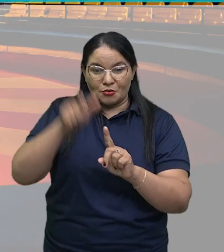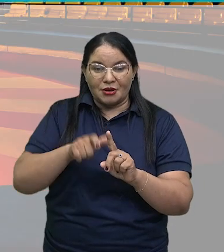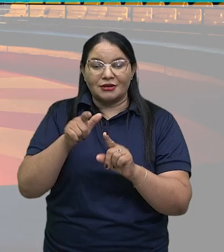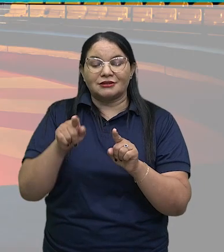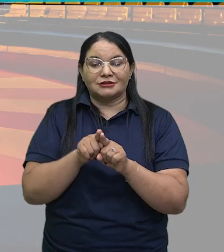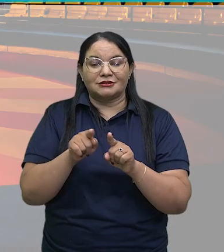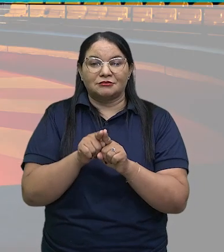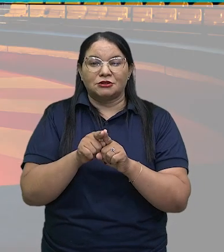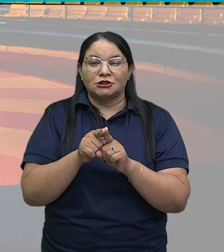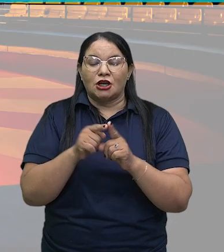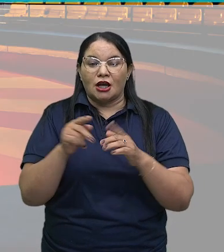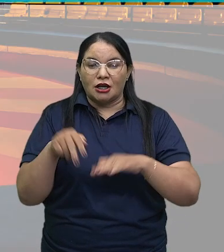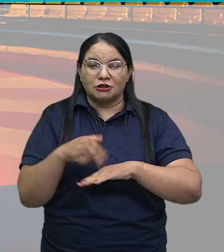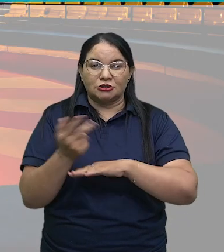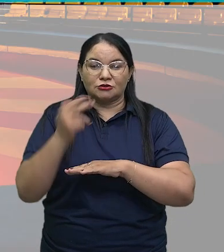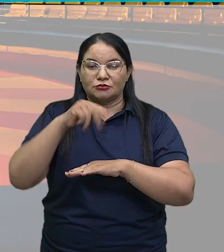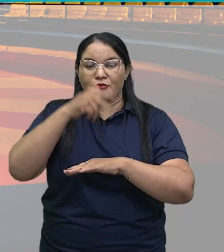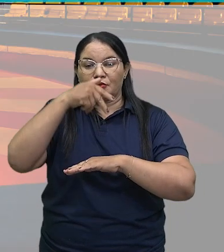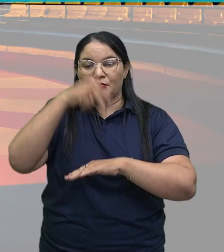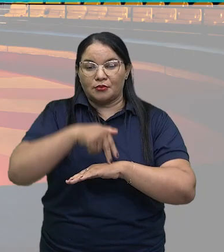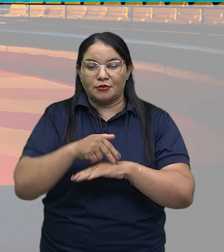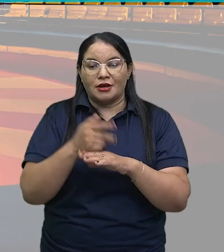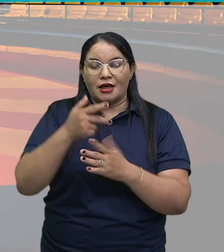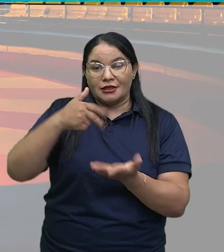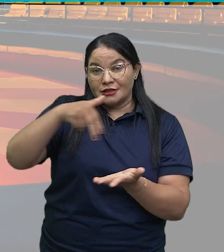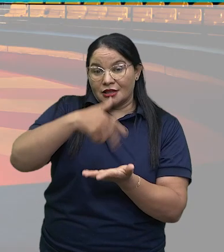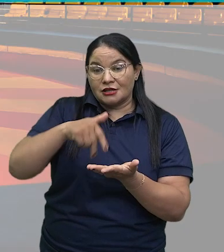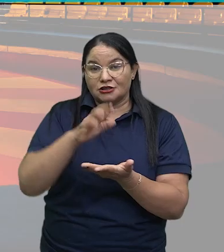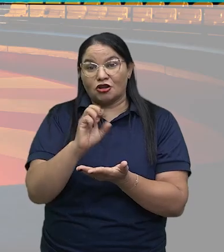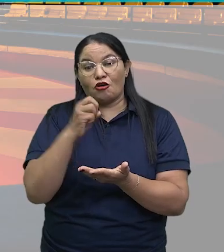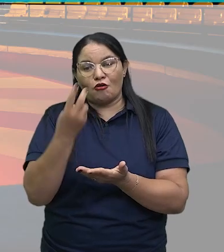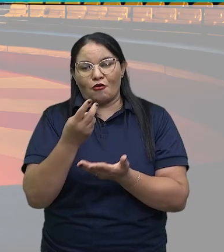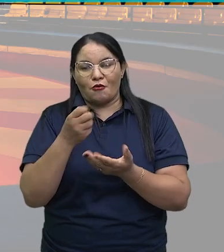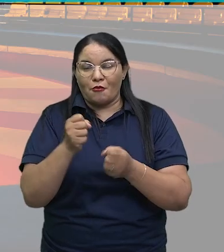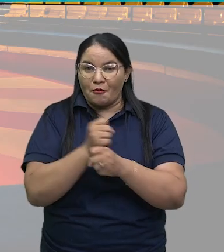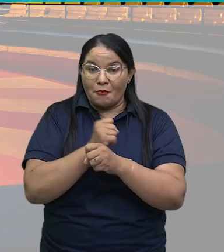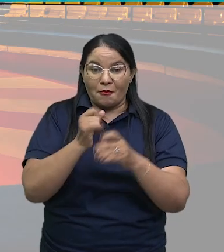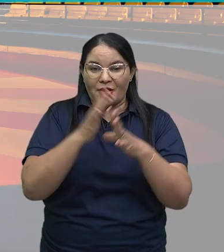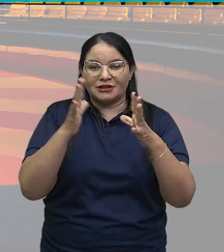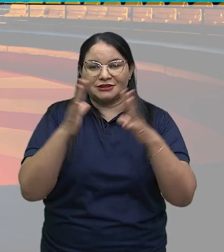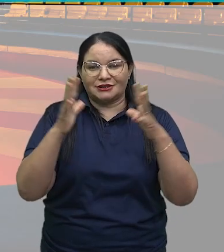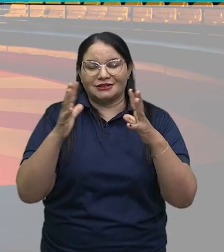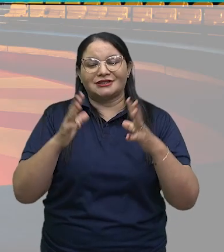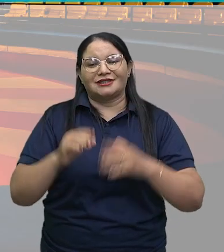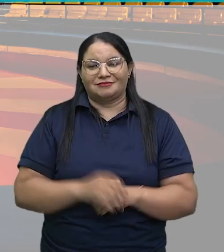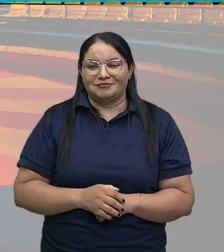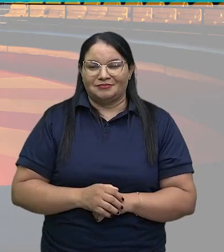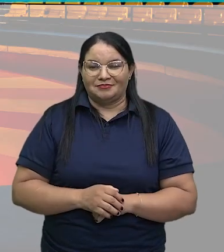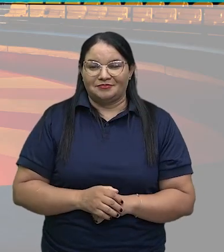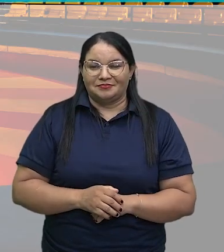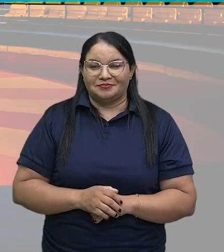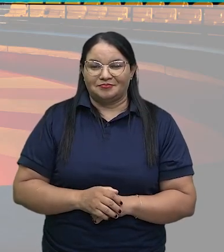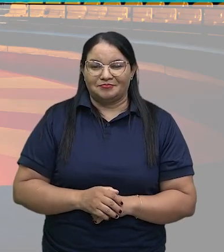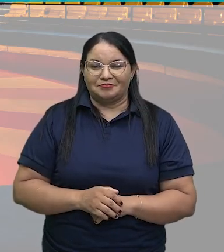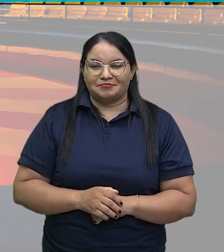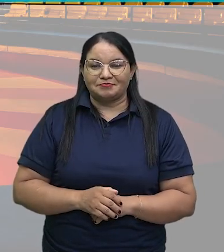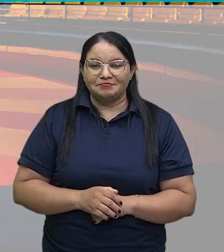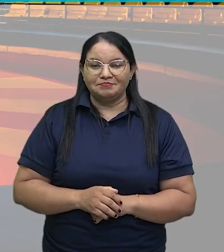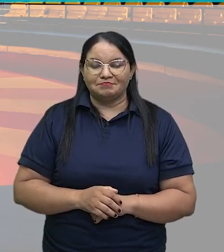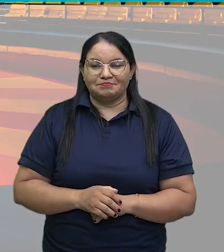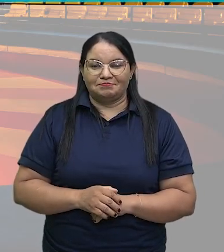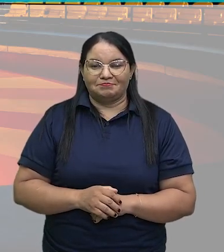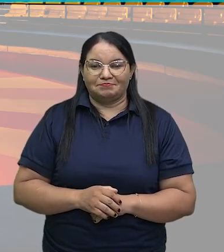malabarista, acrobacia, dança ou magia em humor sofisticado.